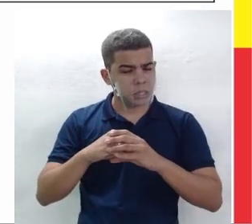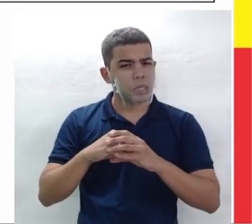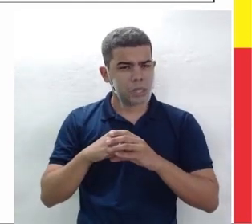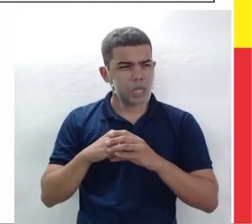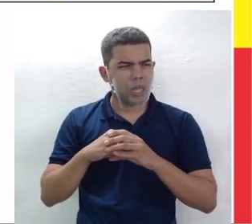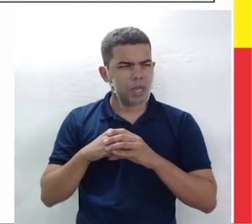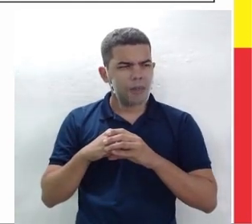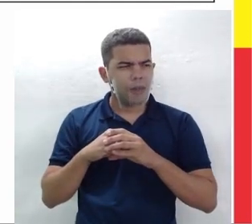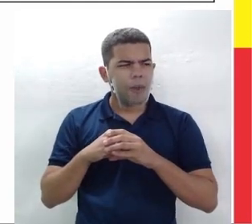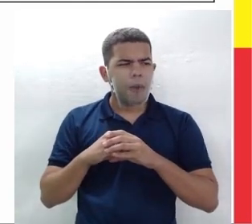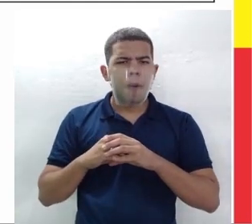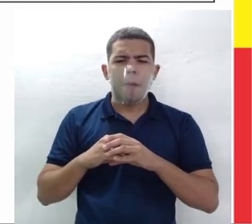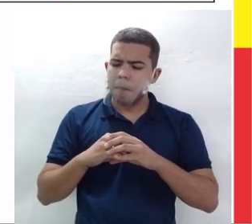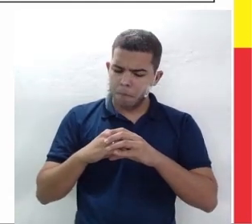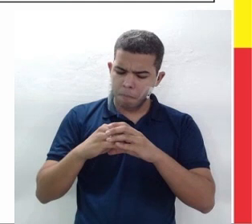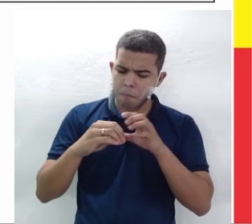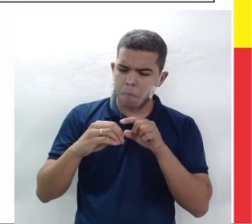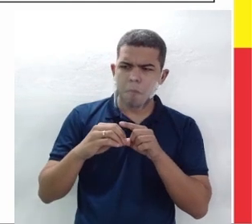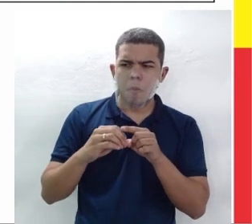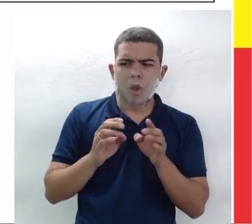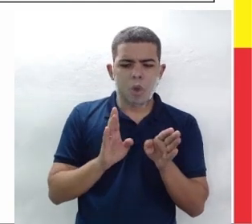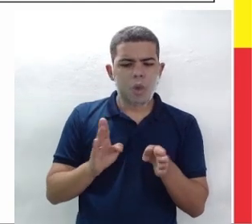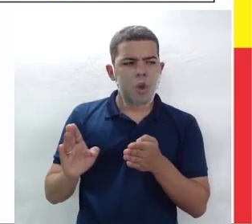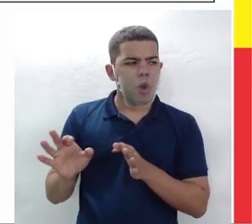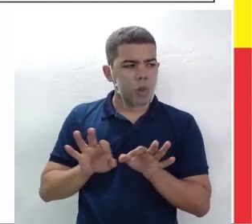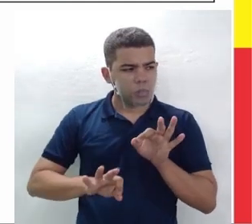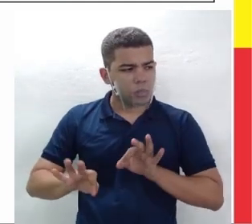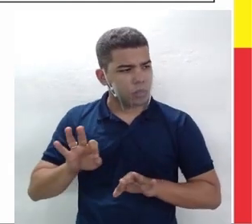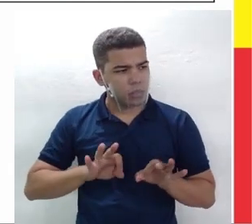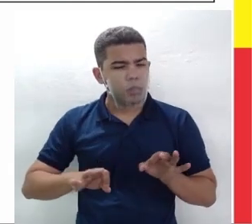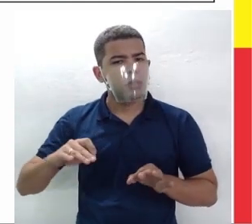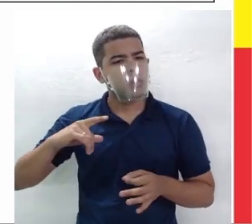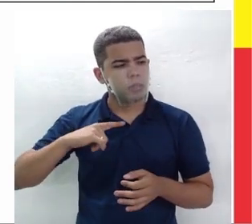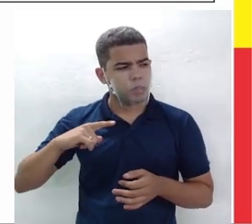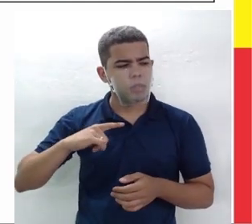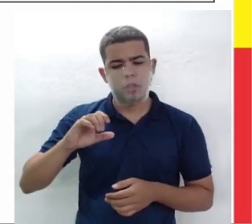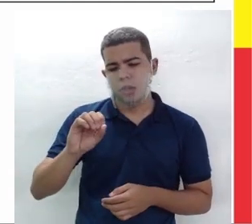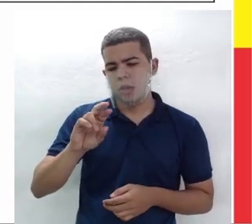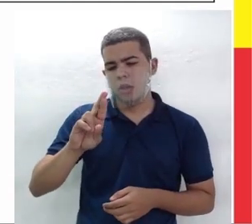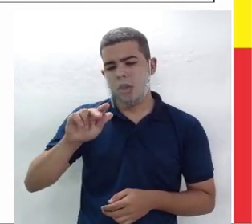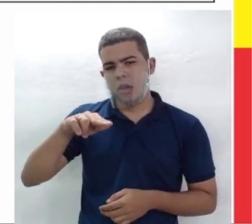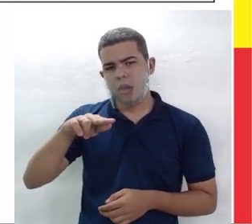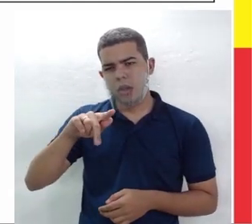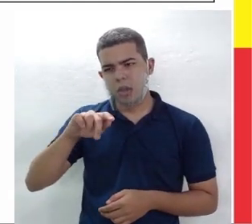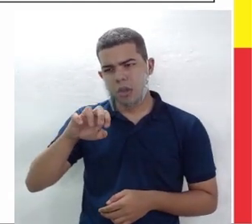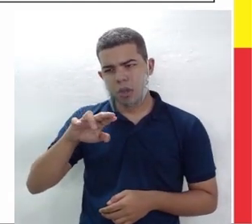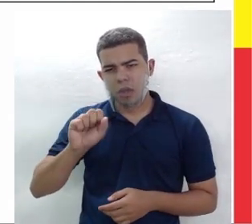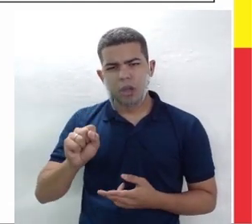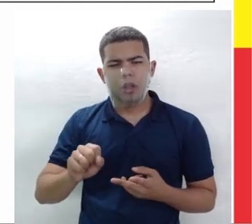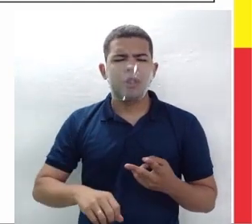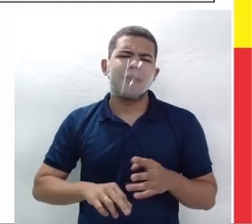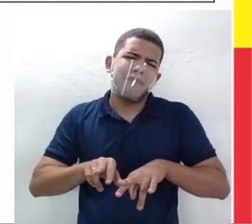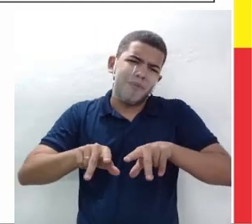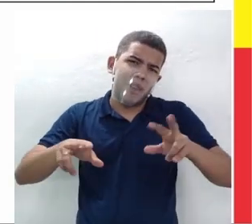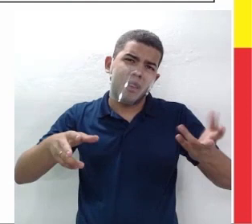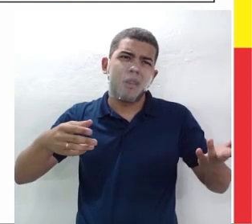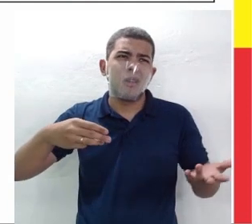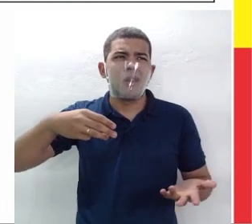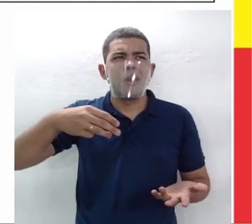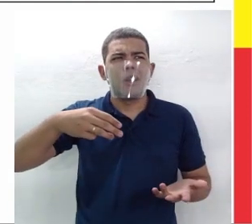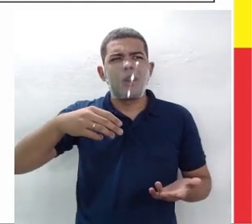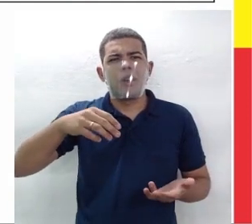né, organizado, vai existir organelas, no caso de mitocôndrias, complexo